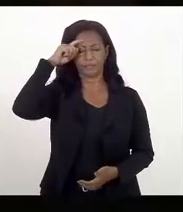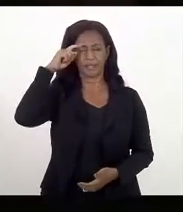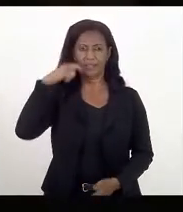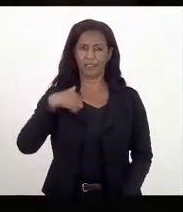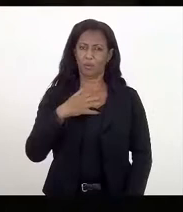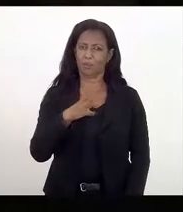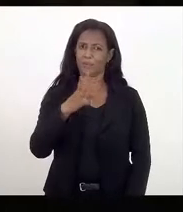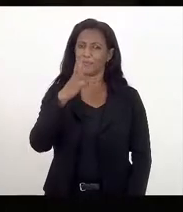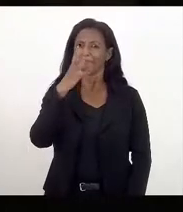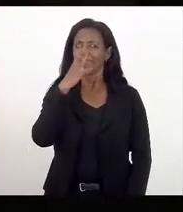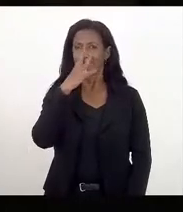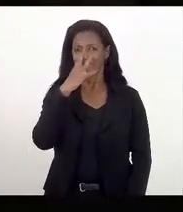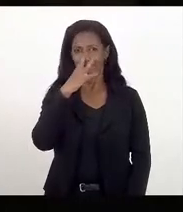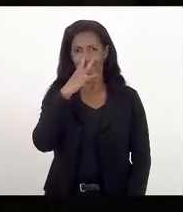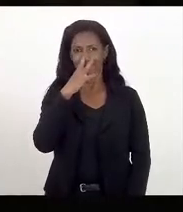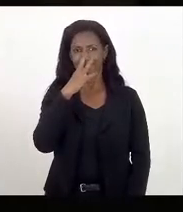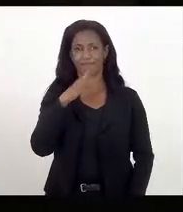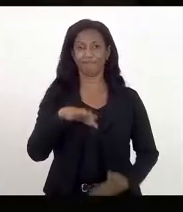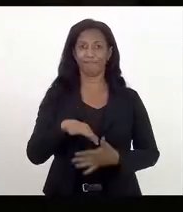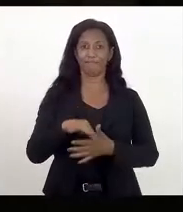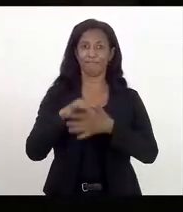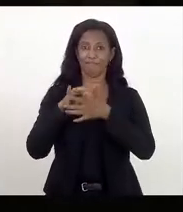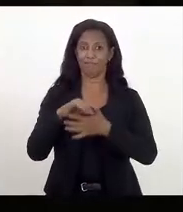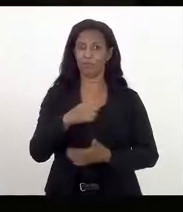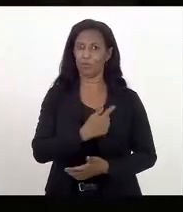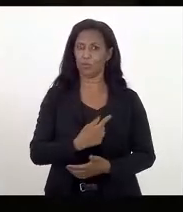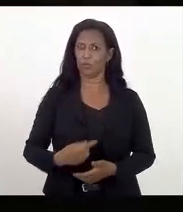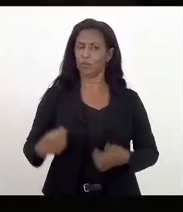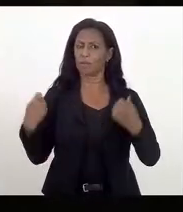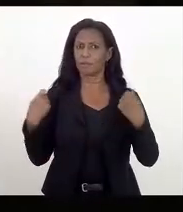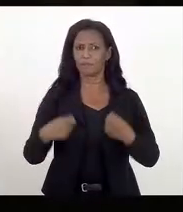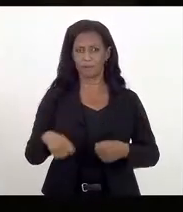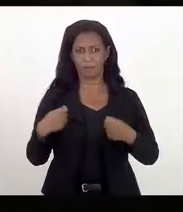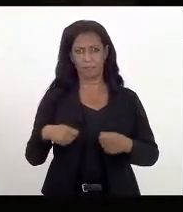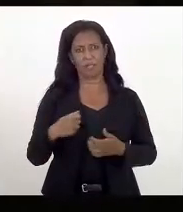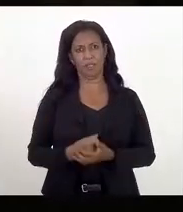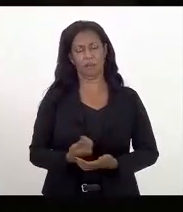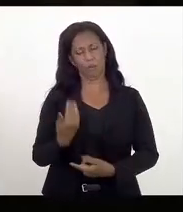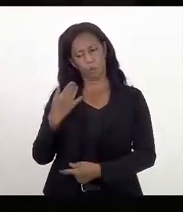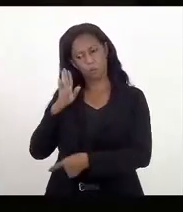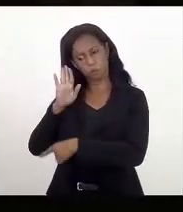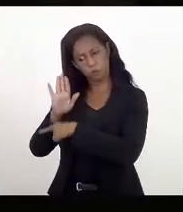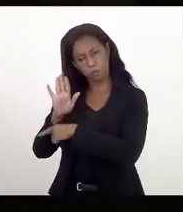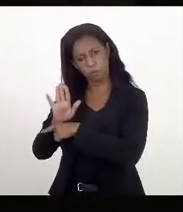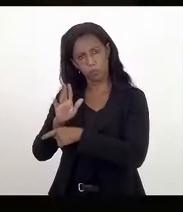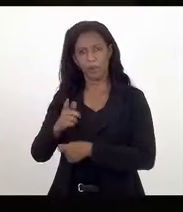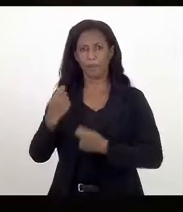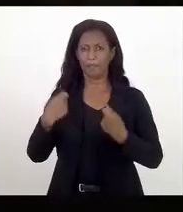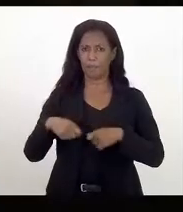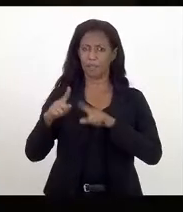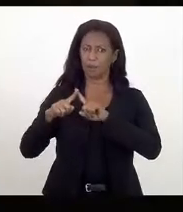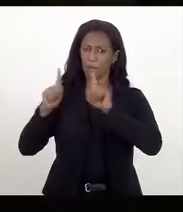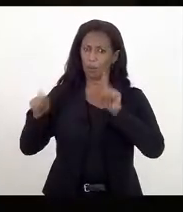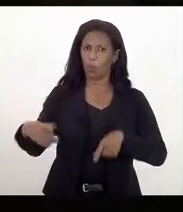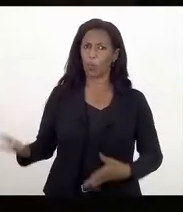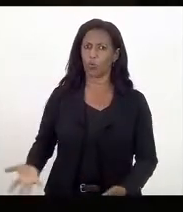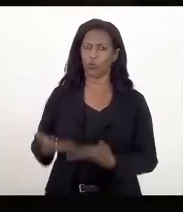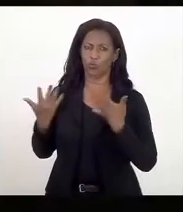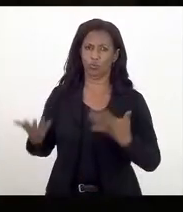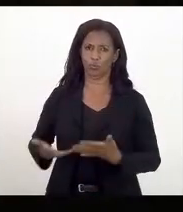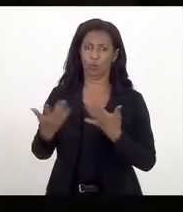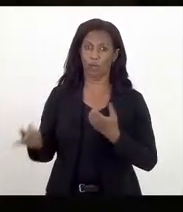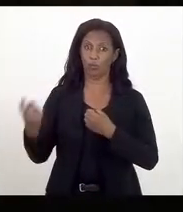admiro, ao líder do governo, nós precisamos fazer essa reparação. A gente precisa ter servidores estimulados.